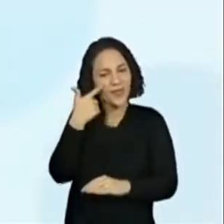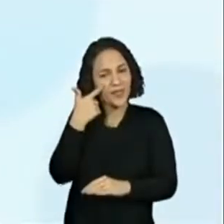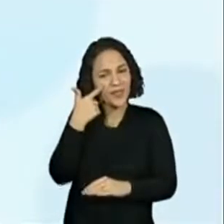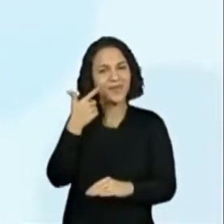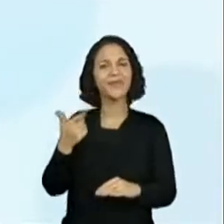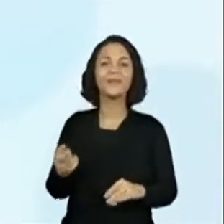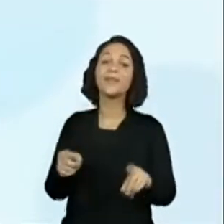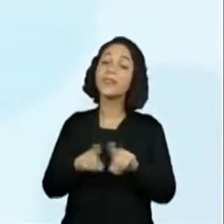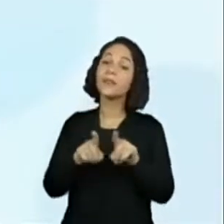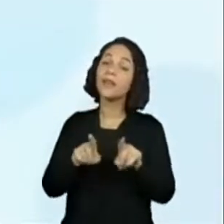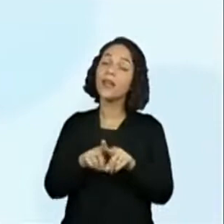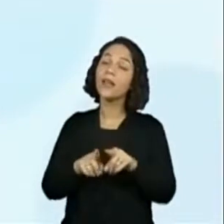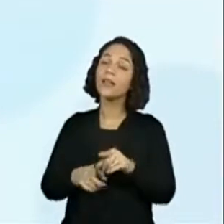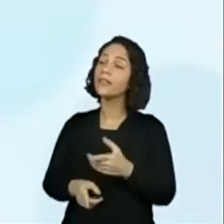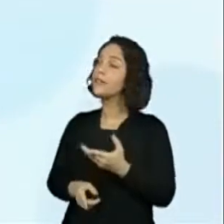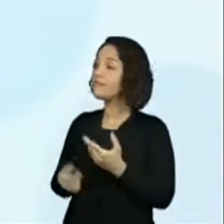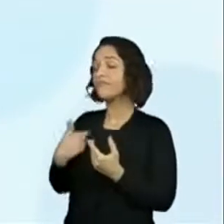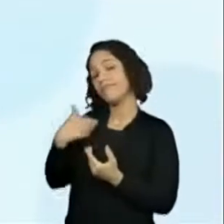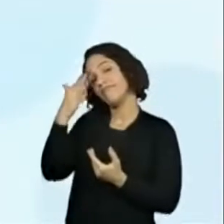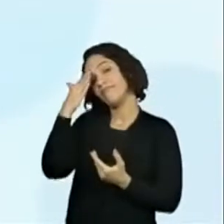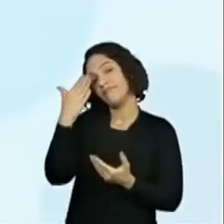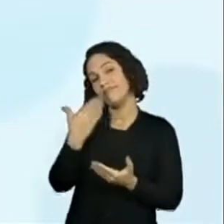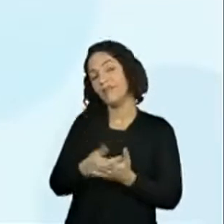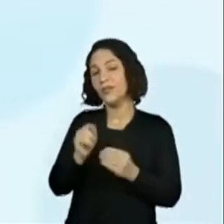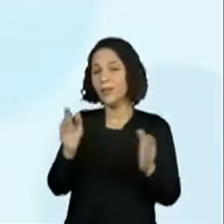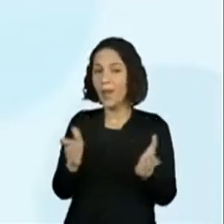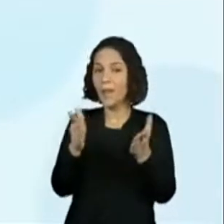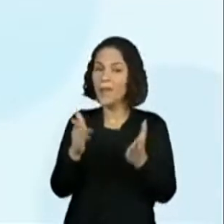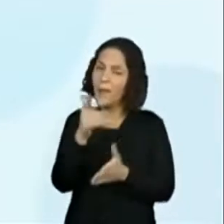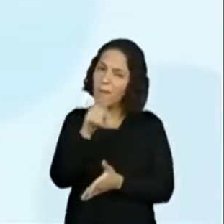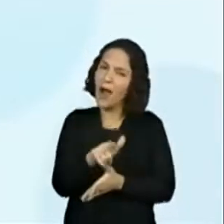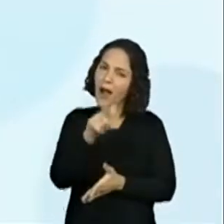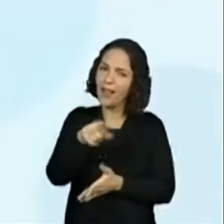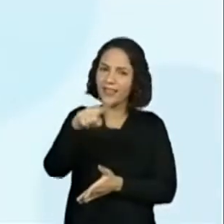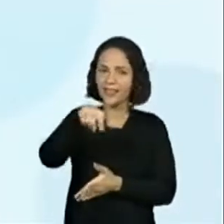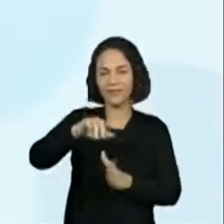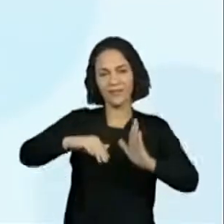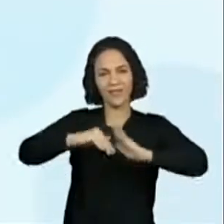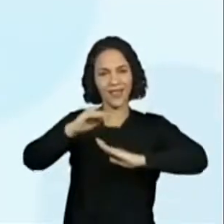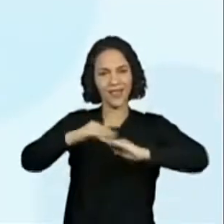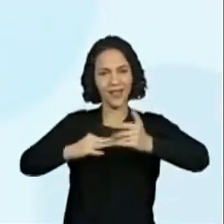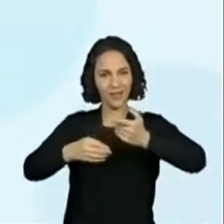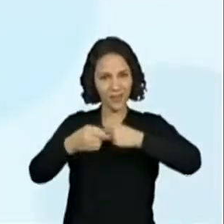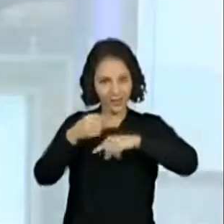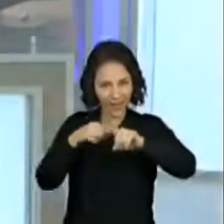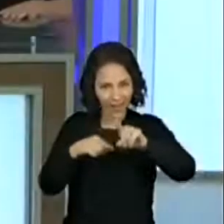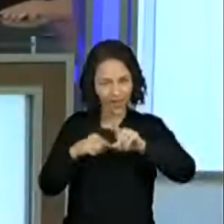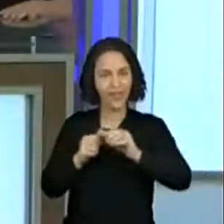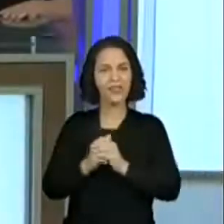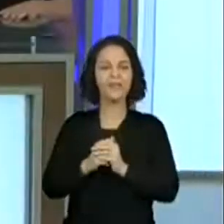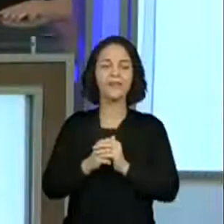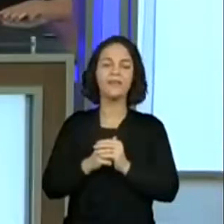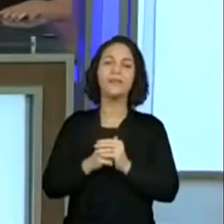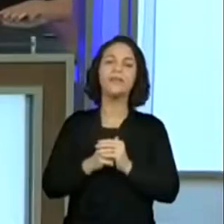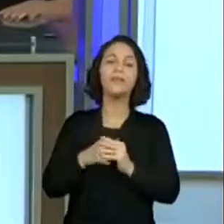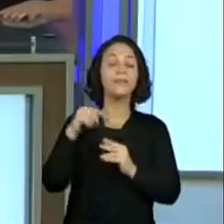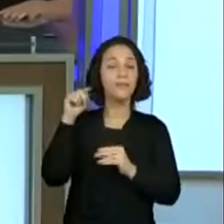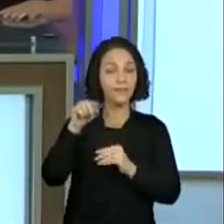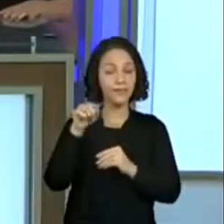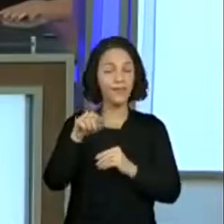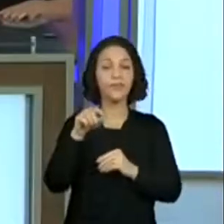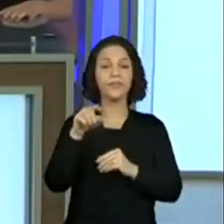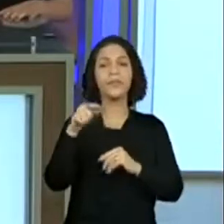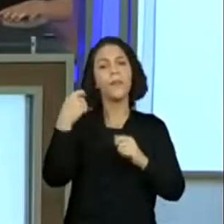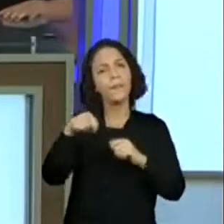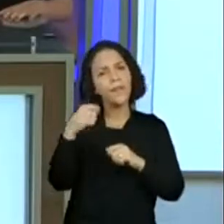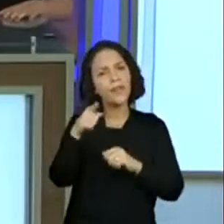a gente... Acredita que tenha contribuído mais um pouquinho com essa habilidade, não é? É uma habilidade que precisa